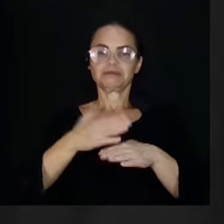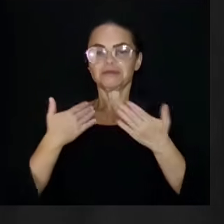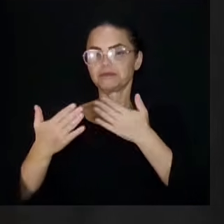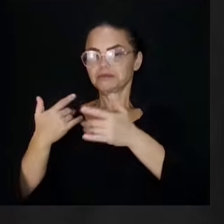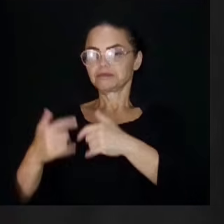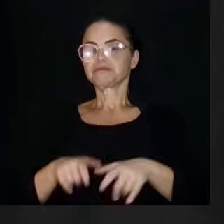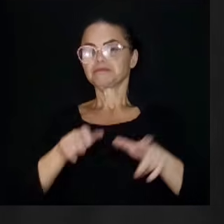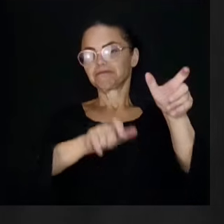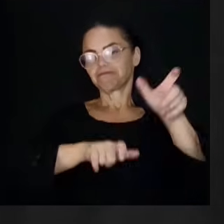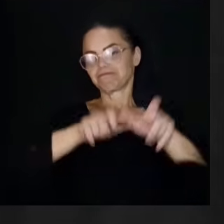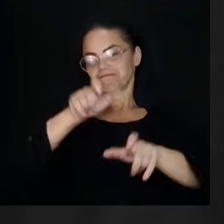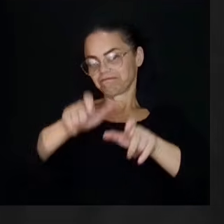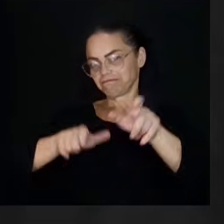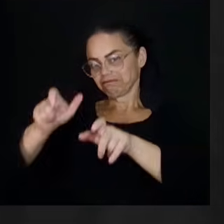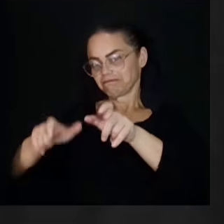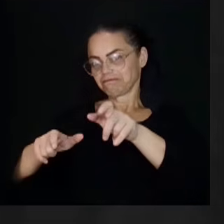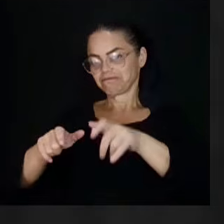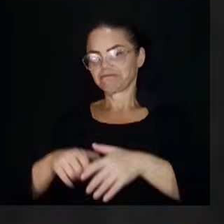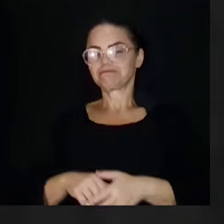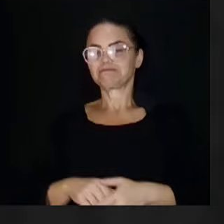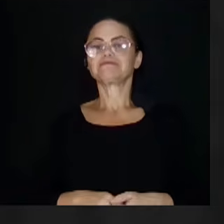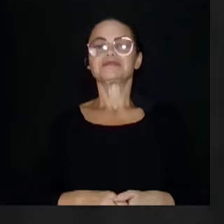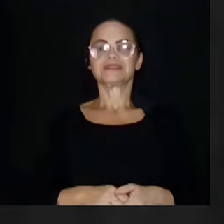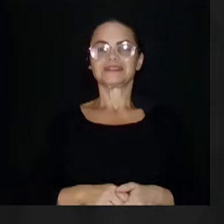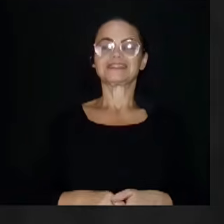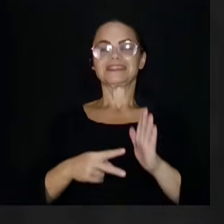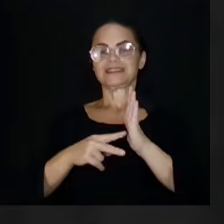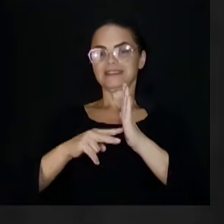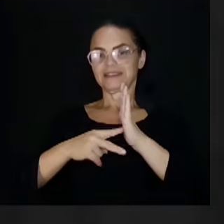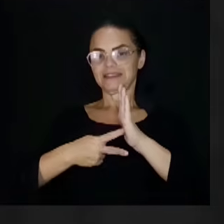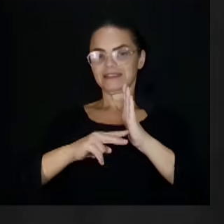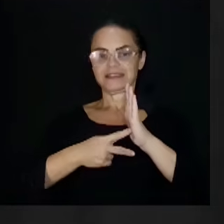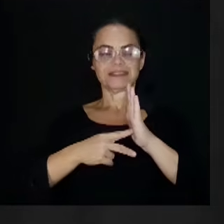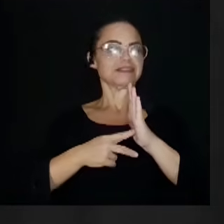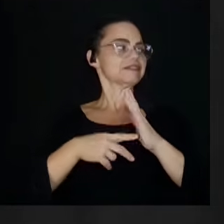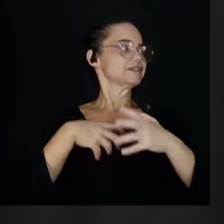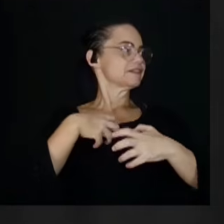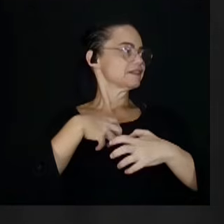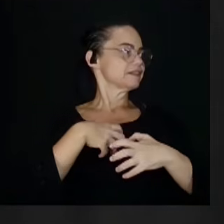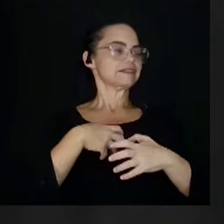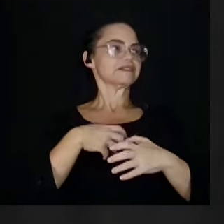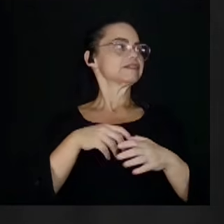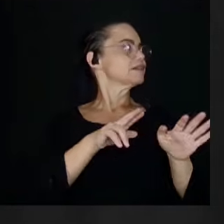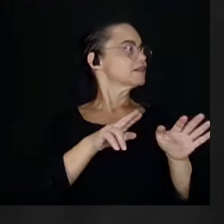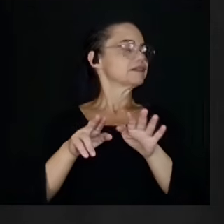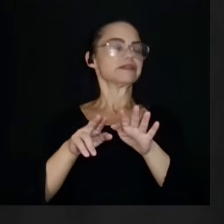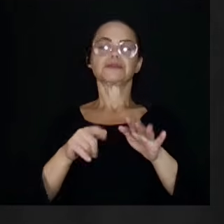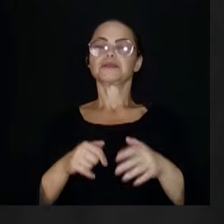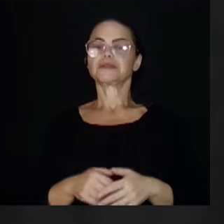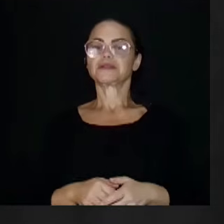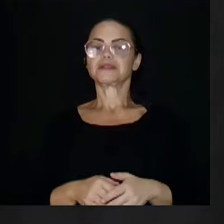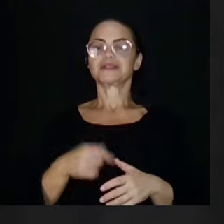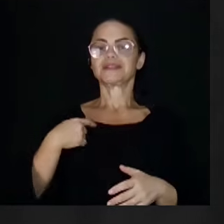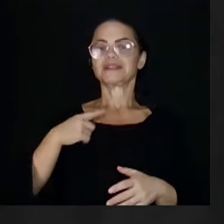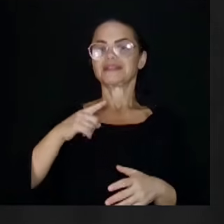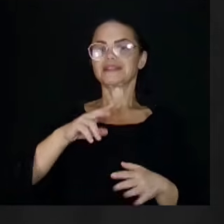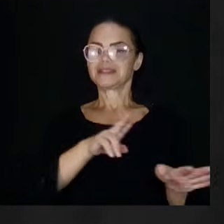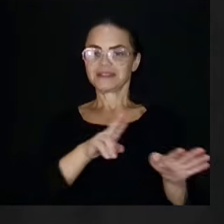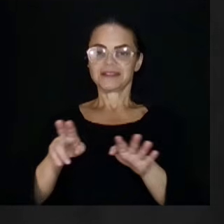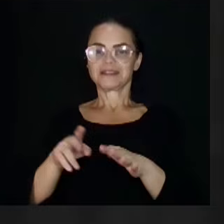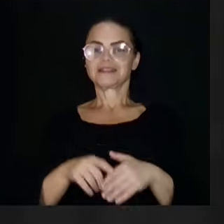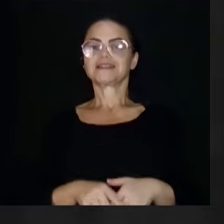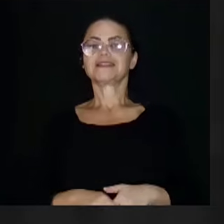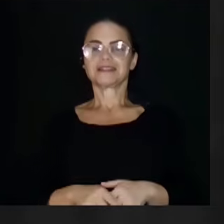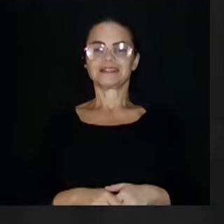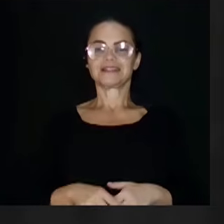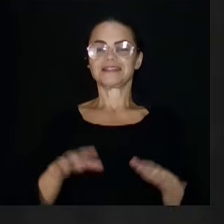na época do sindicato, né? E a primeira coisa, entrei numa semana, na semana seguinte já estava lá, filia-se ao